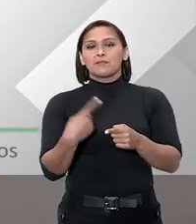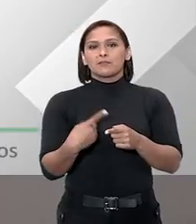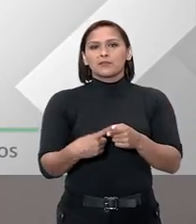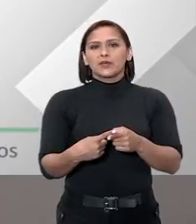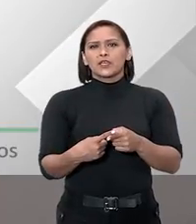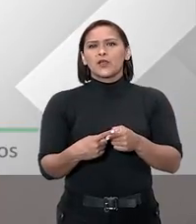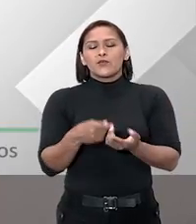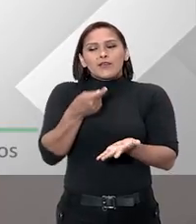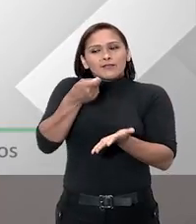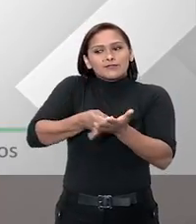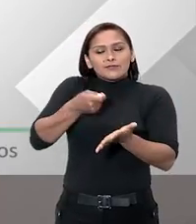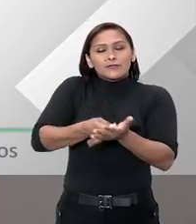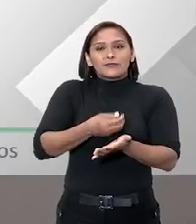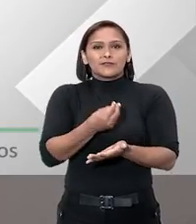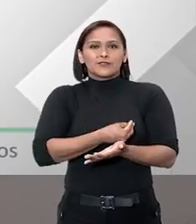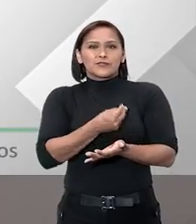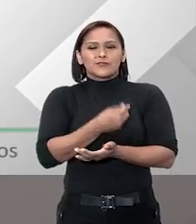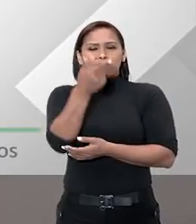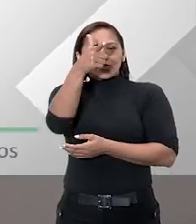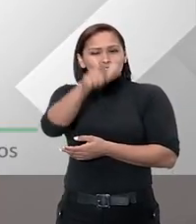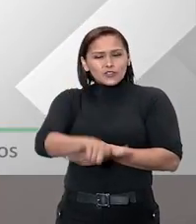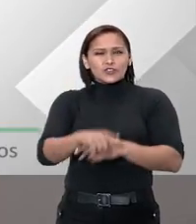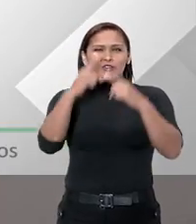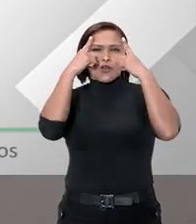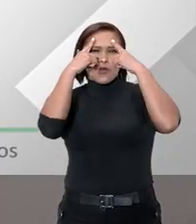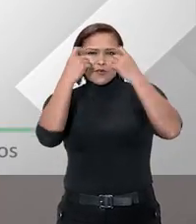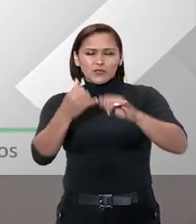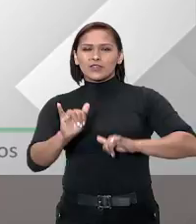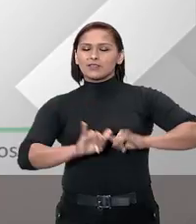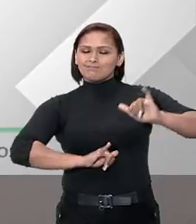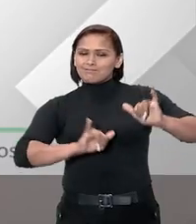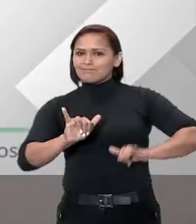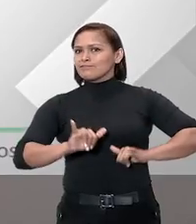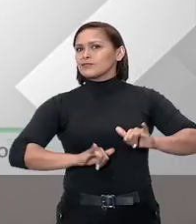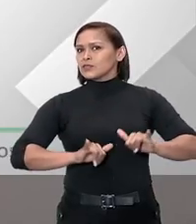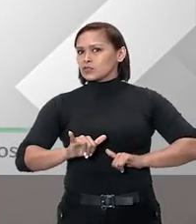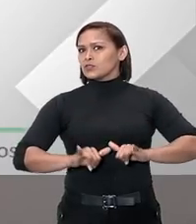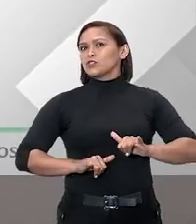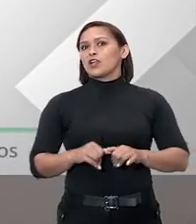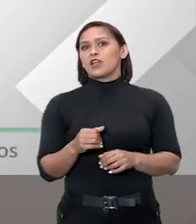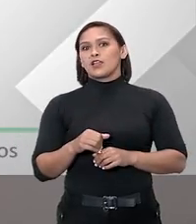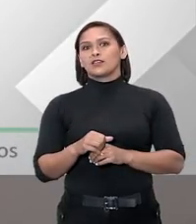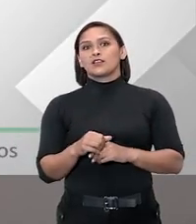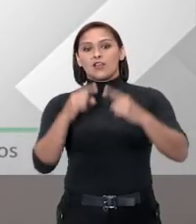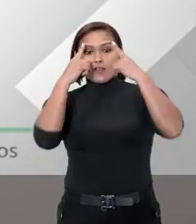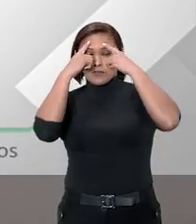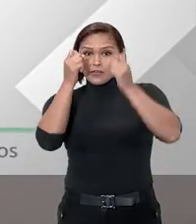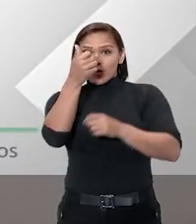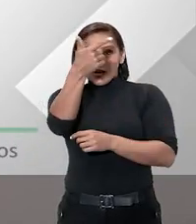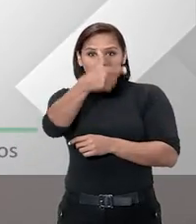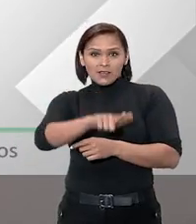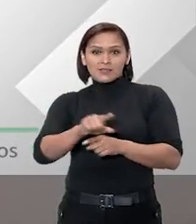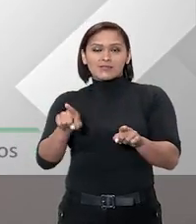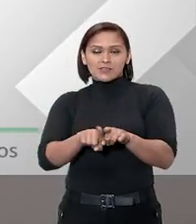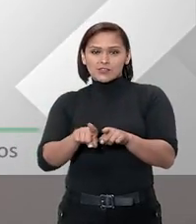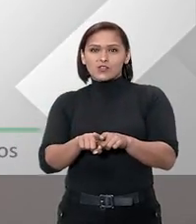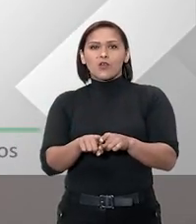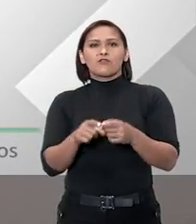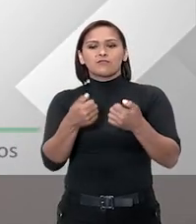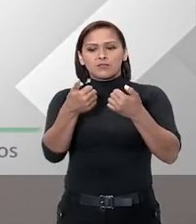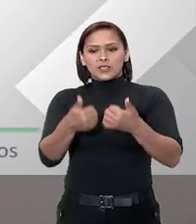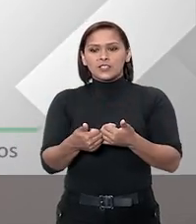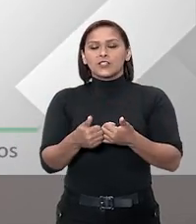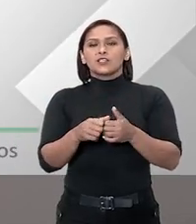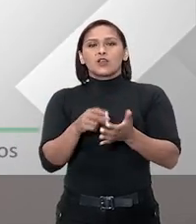eu ia reviver, e isso causaria o que a gente chama de uma violência secundária, porque nós